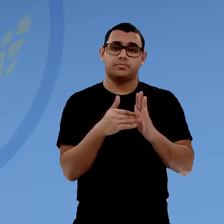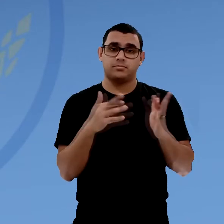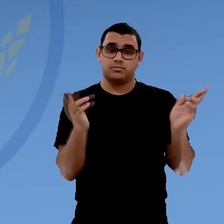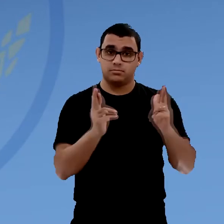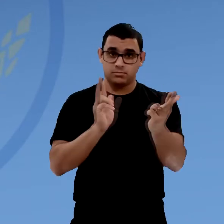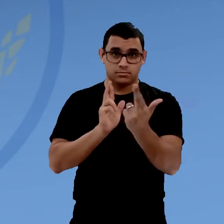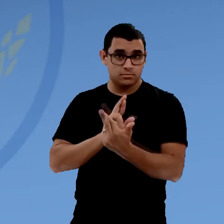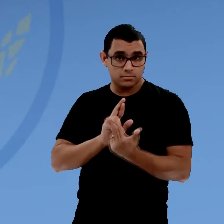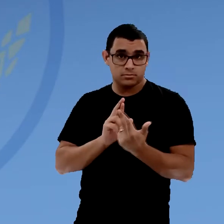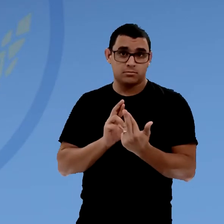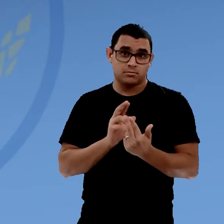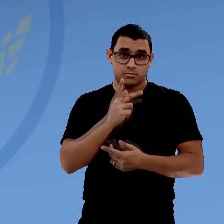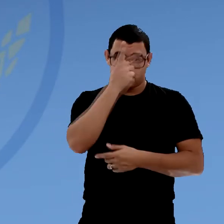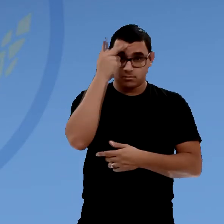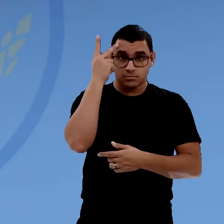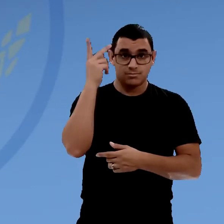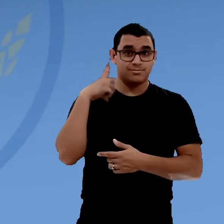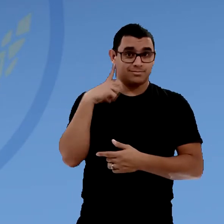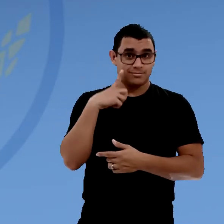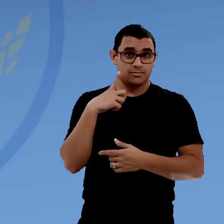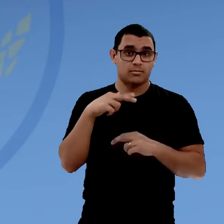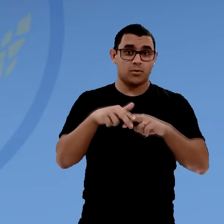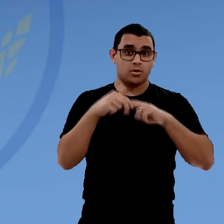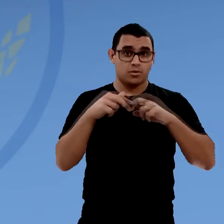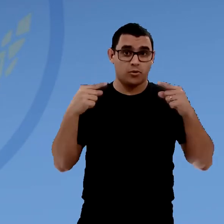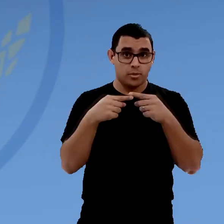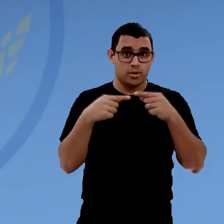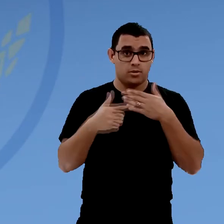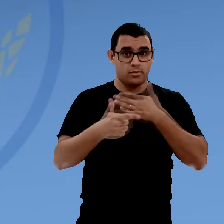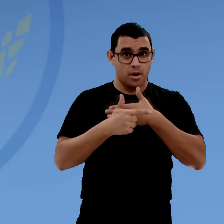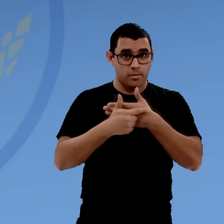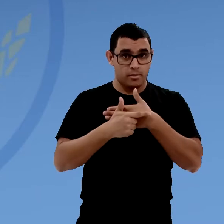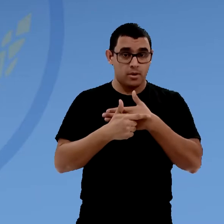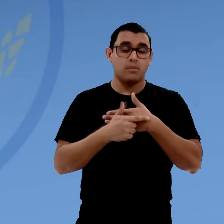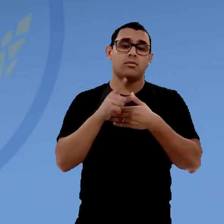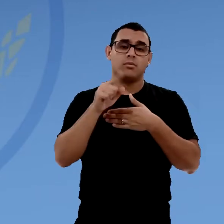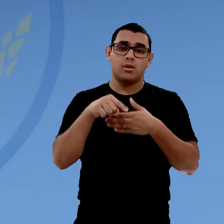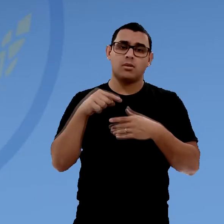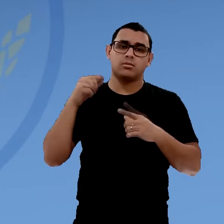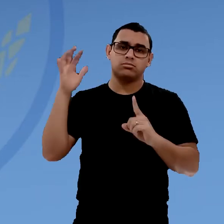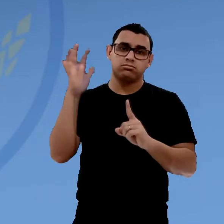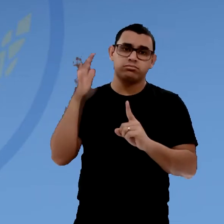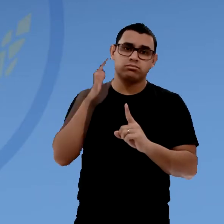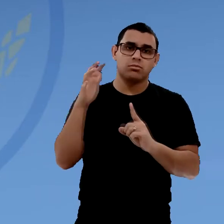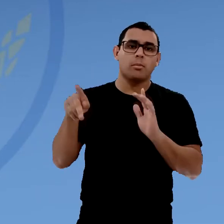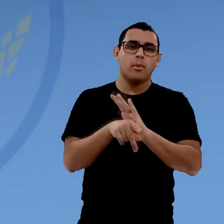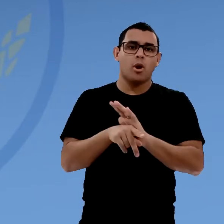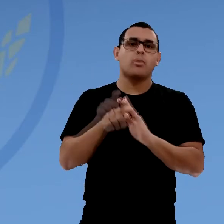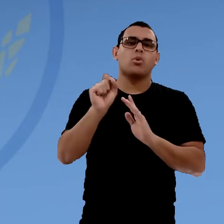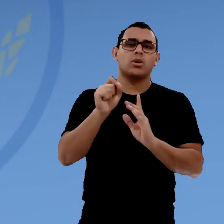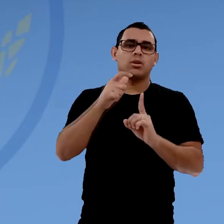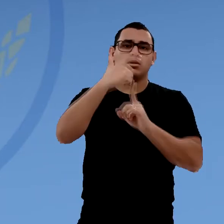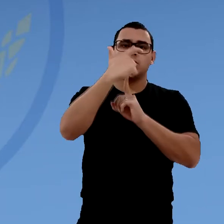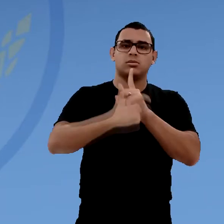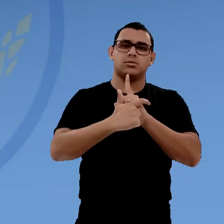relação que um indivíduo tem de acordo com o seu papel é justamente influenciado pelo